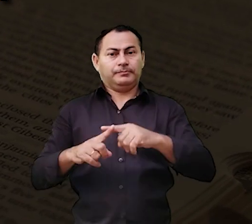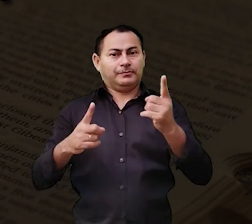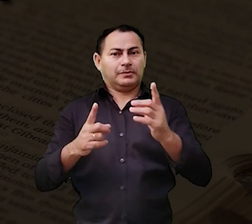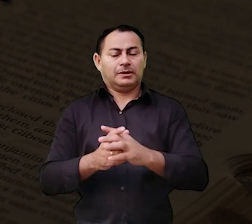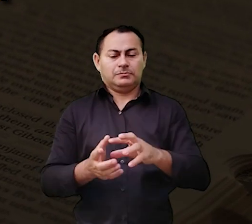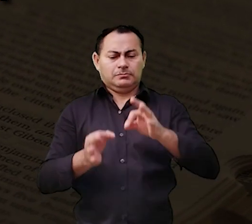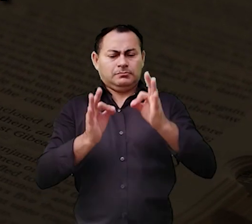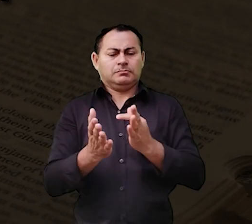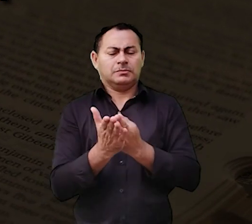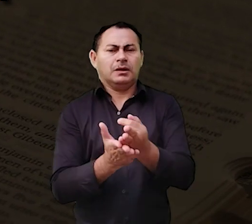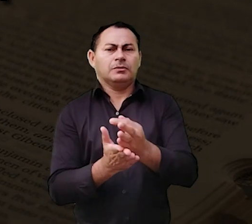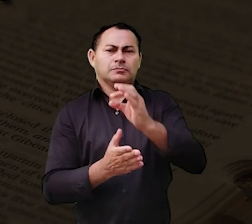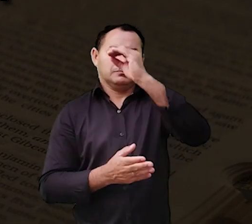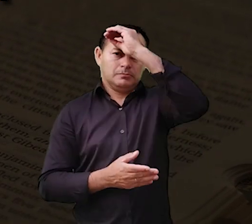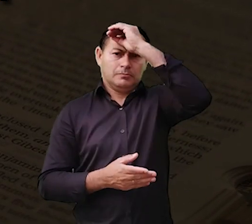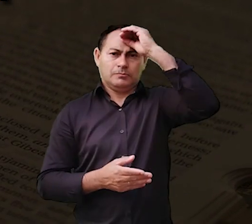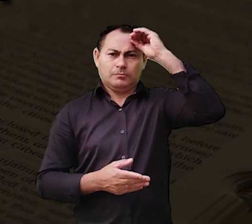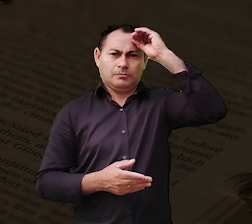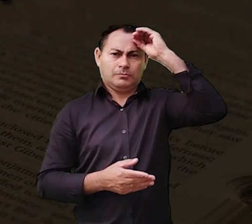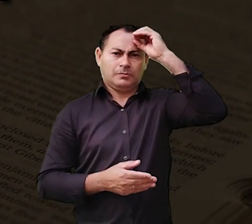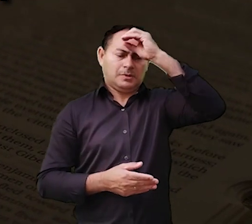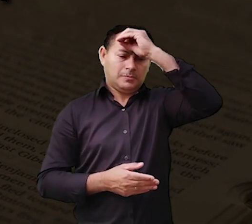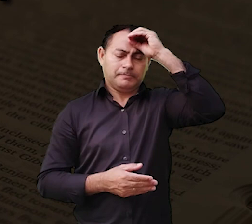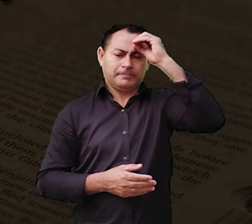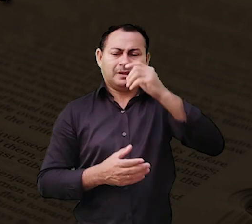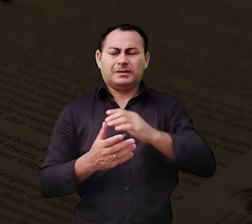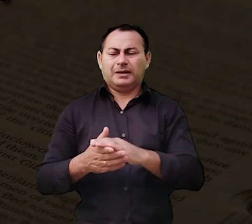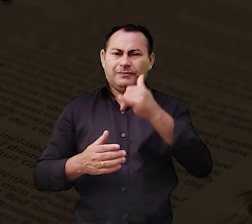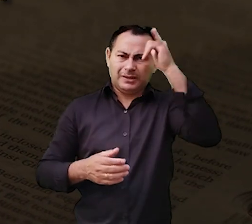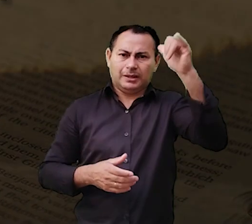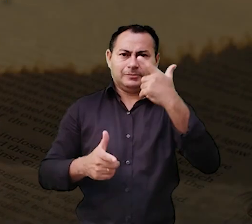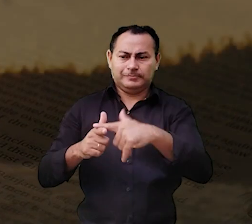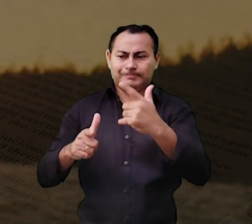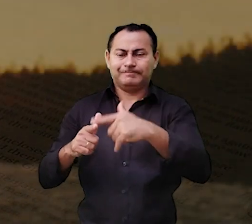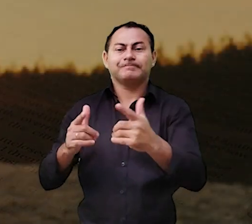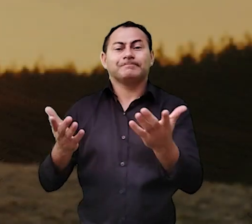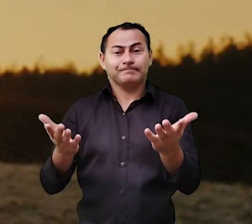serei íntegro, inocente de grandes transgressões.